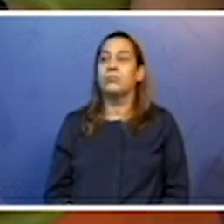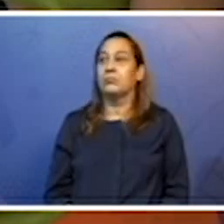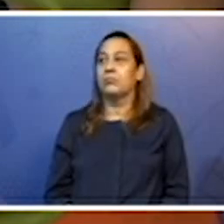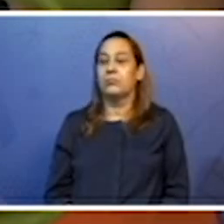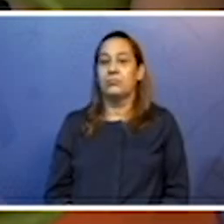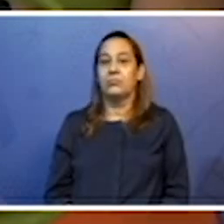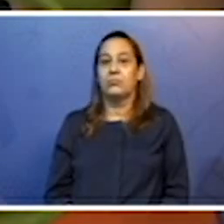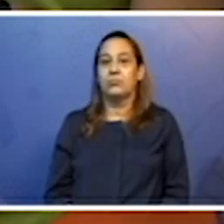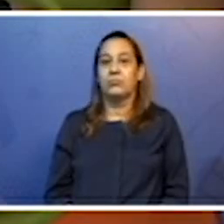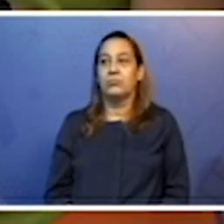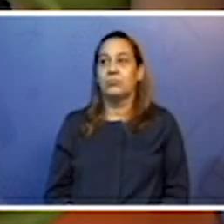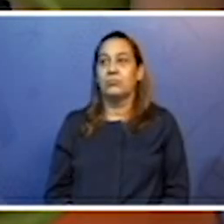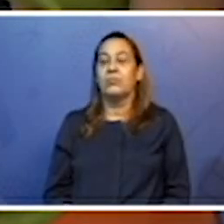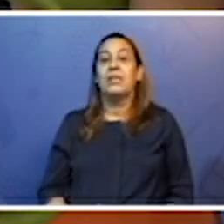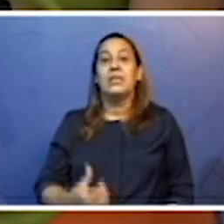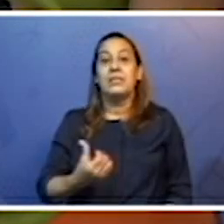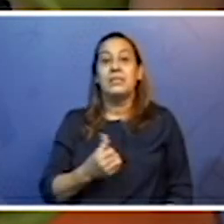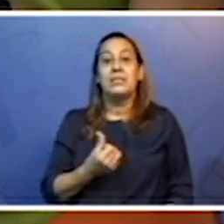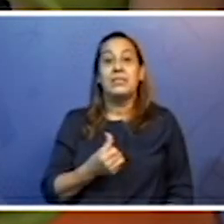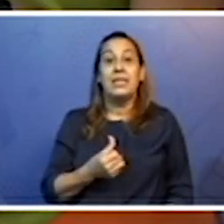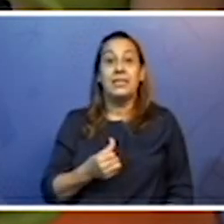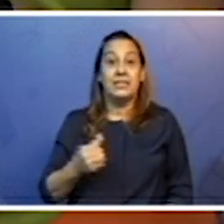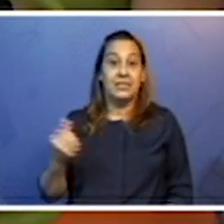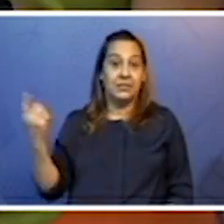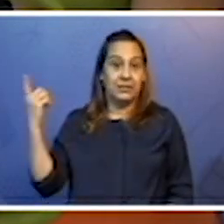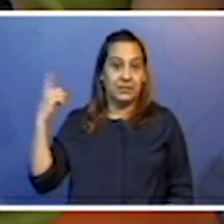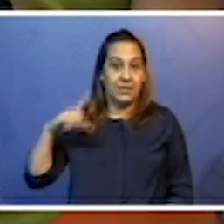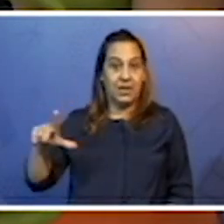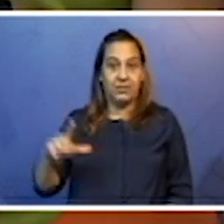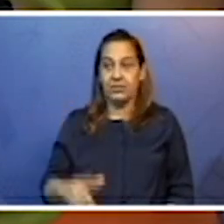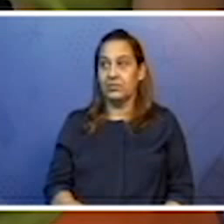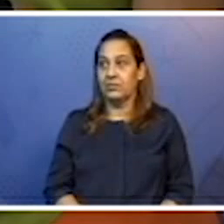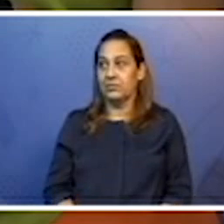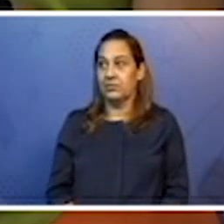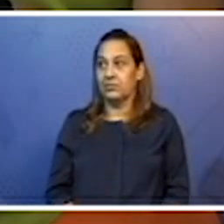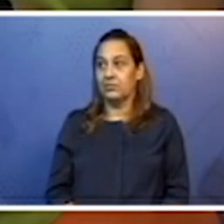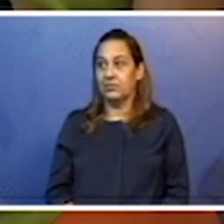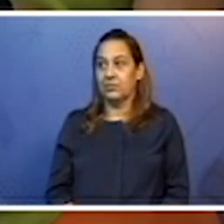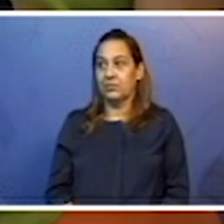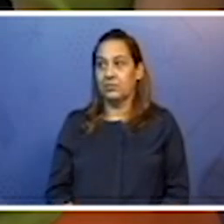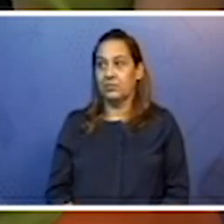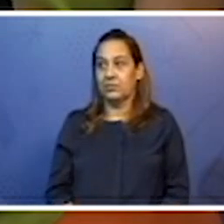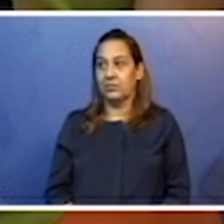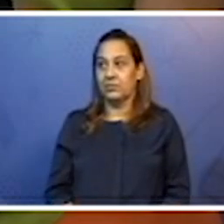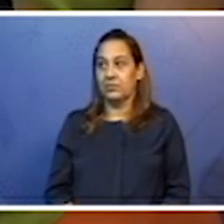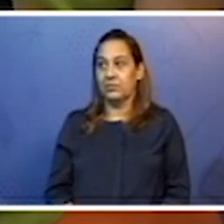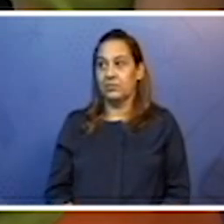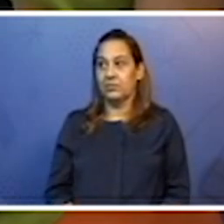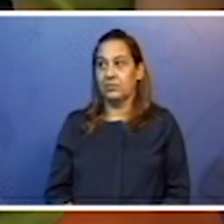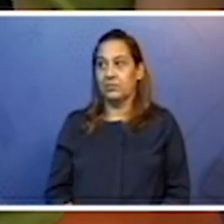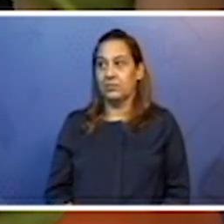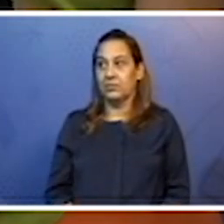gente? Sexta garrafa, eu falo muito, tô perdendo as contas.